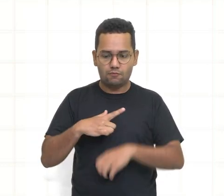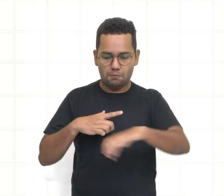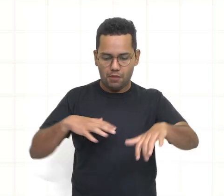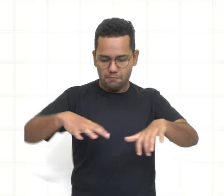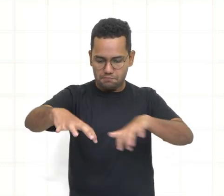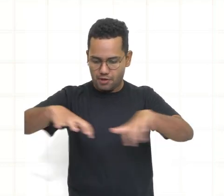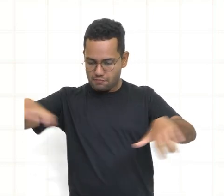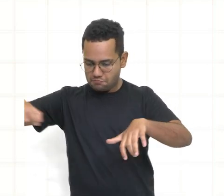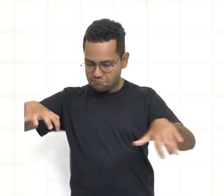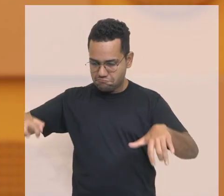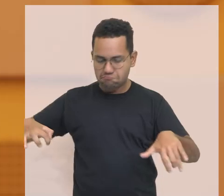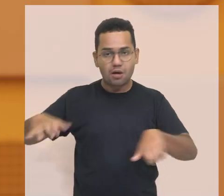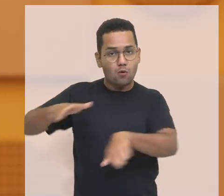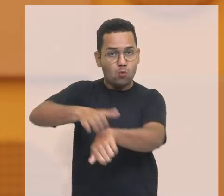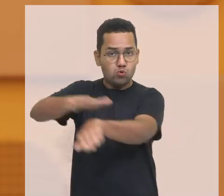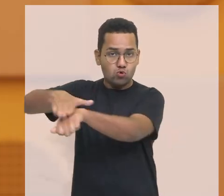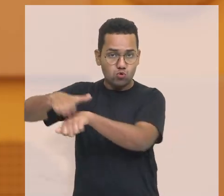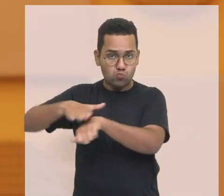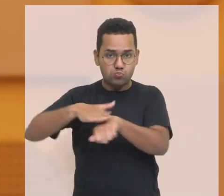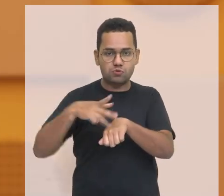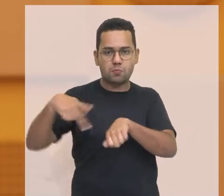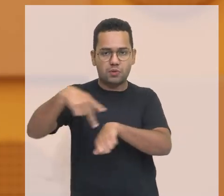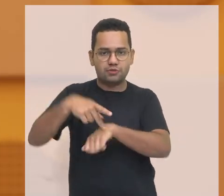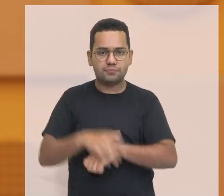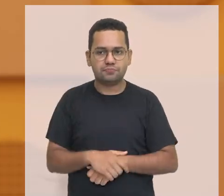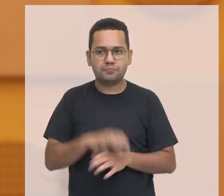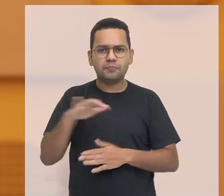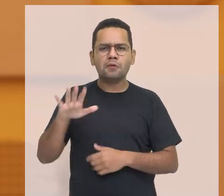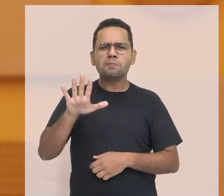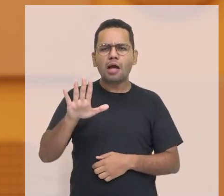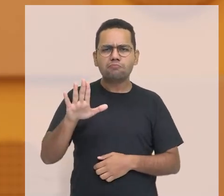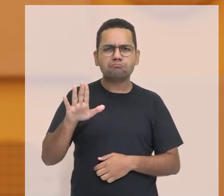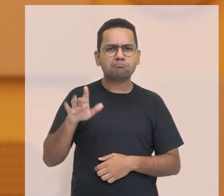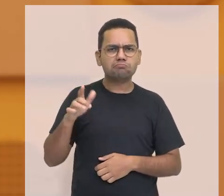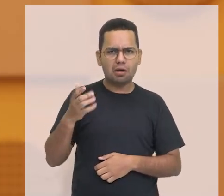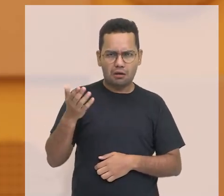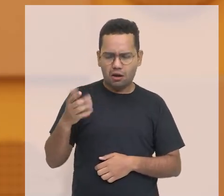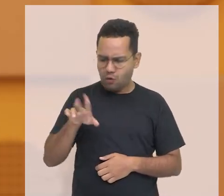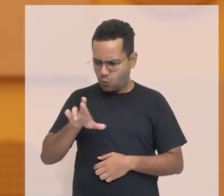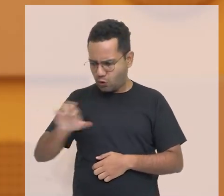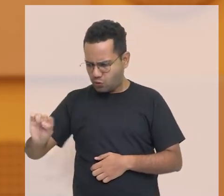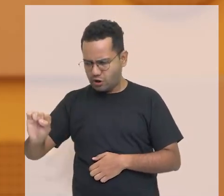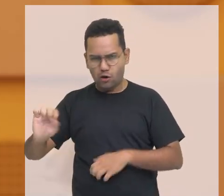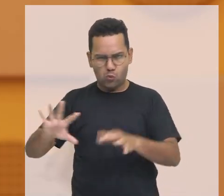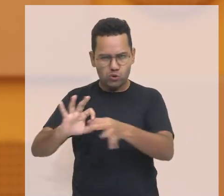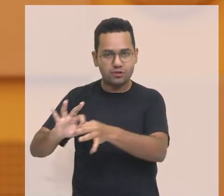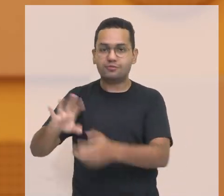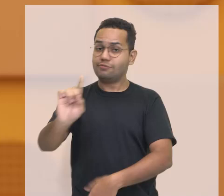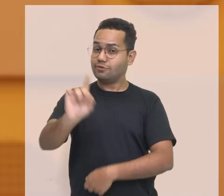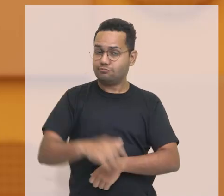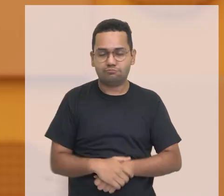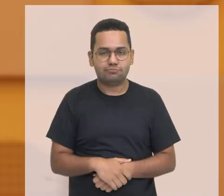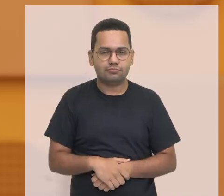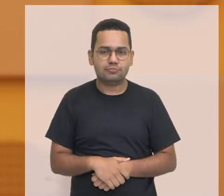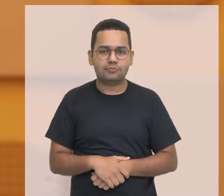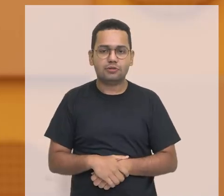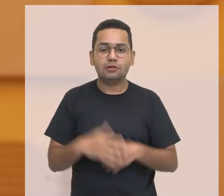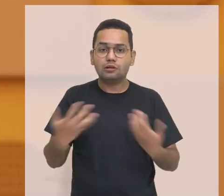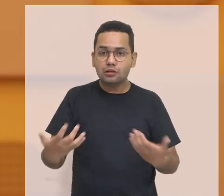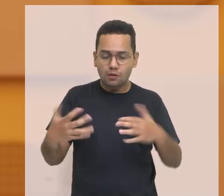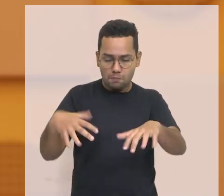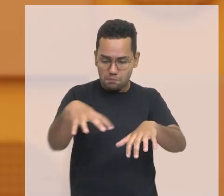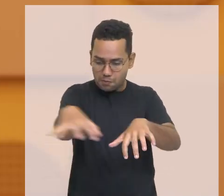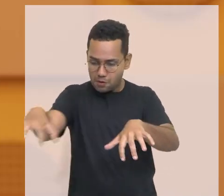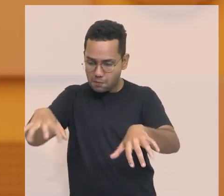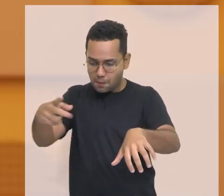desmembramento das suas repúblicas, ou seja, a União Soviética não era mais unida, as repúblicas deixaram de pertencer ali